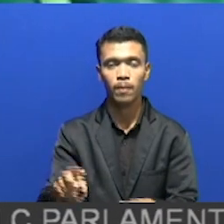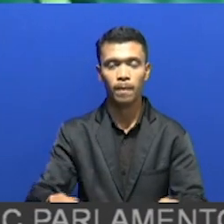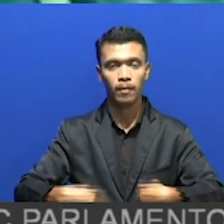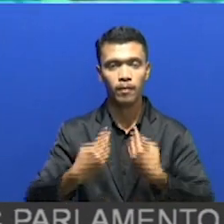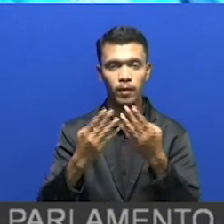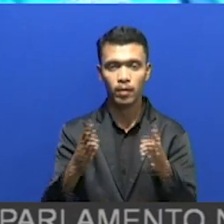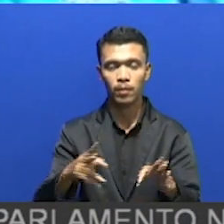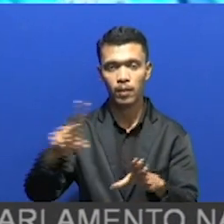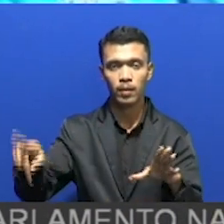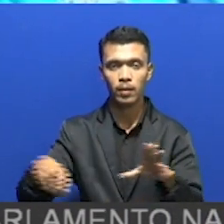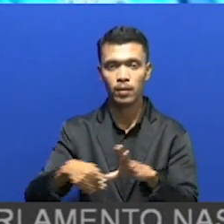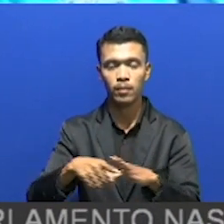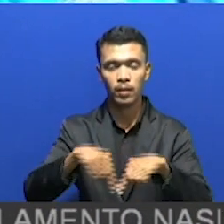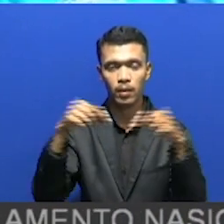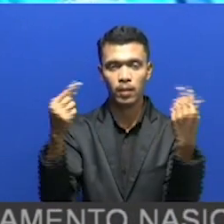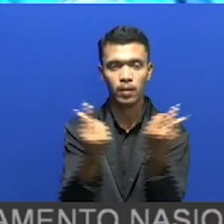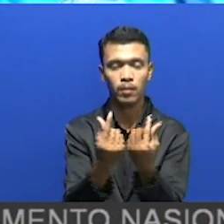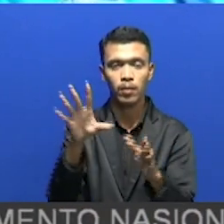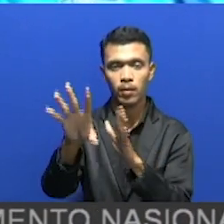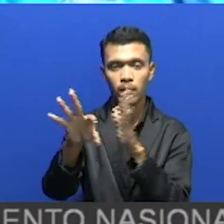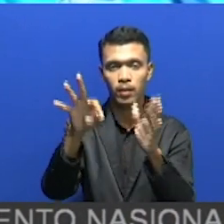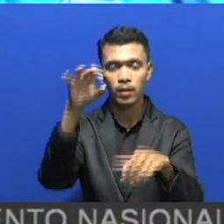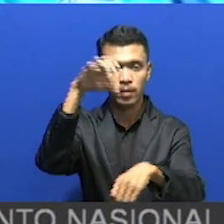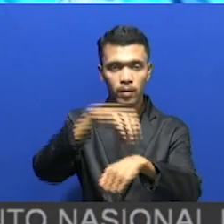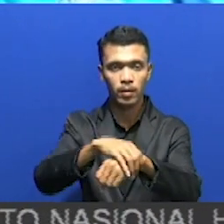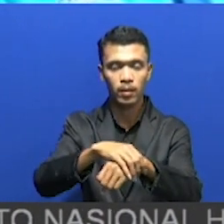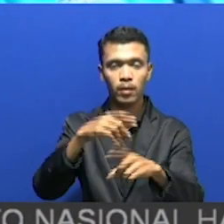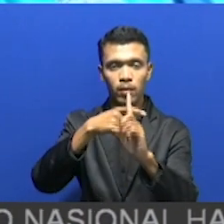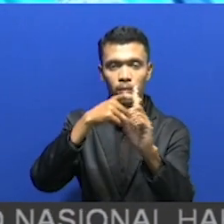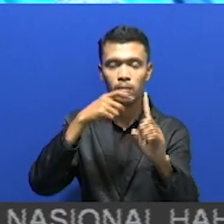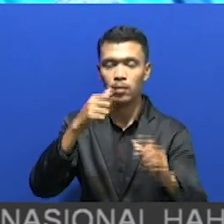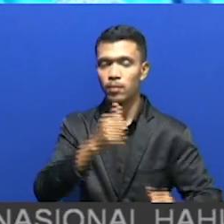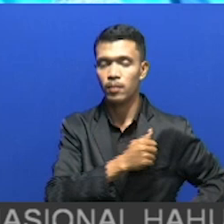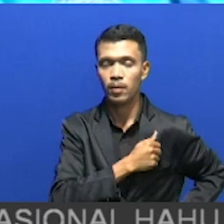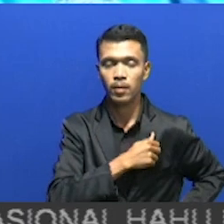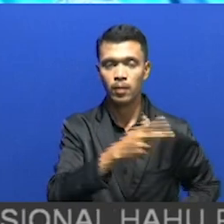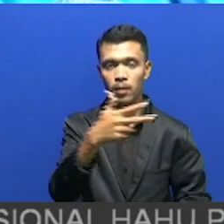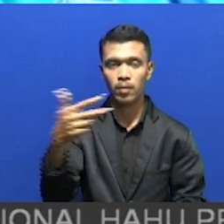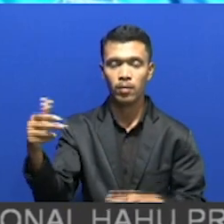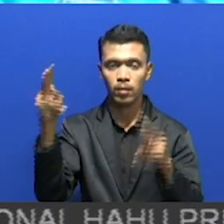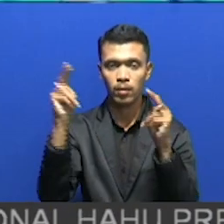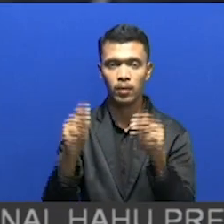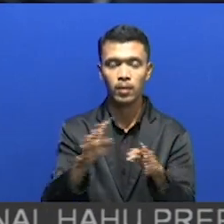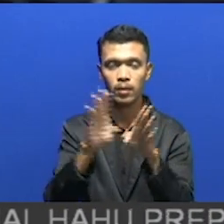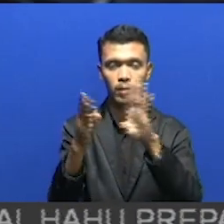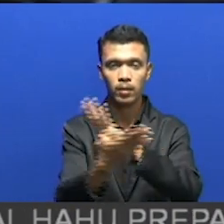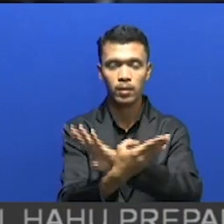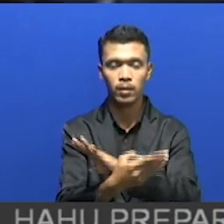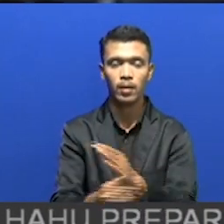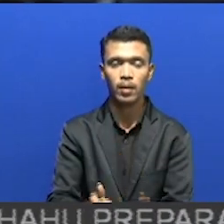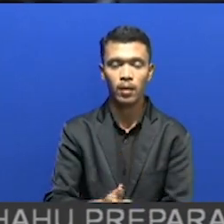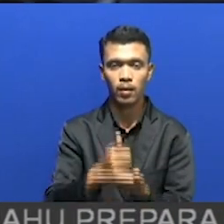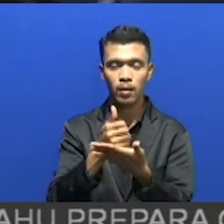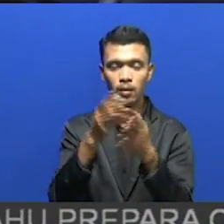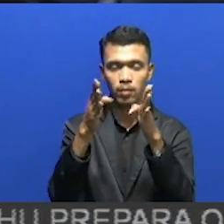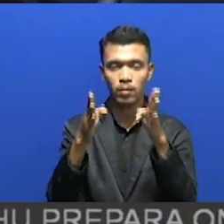participa ia rede clandestina to retan capturação. Husi militar Indonésia, no obriga saudoso sai TVO ia